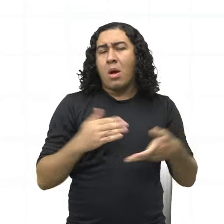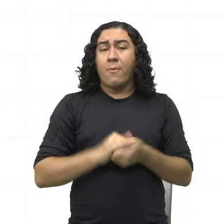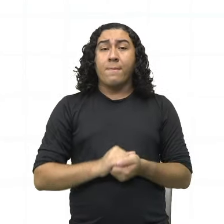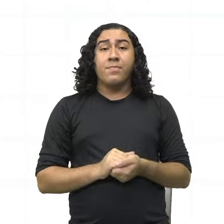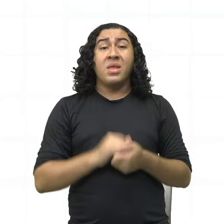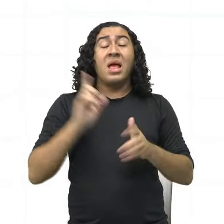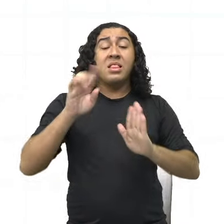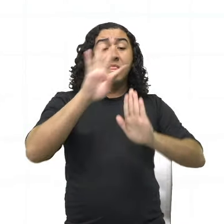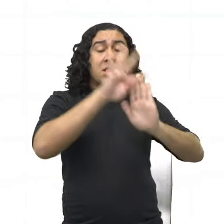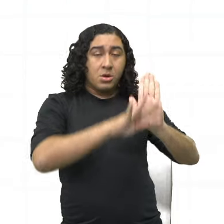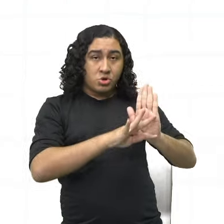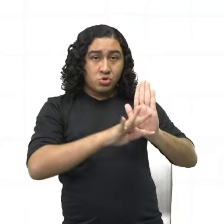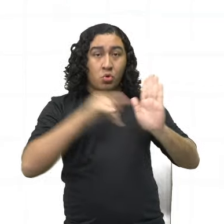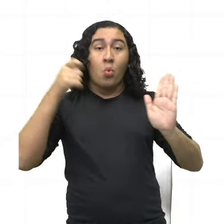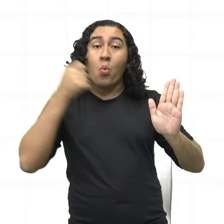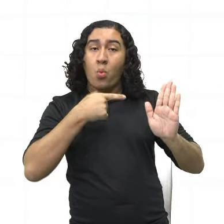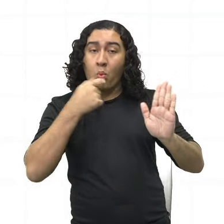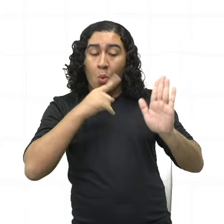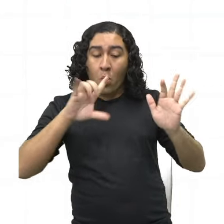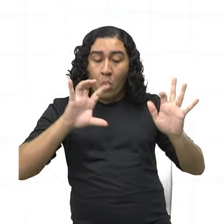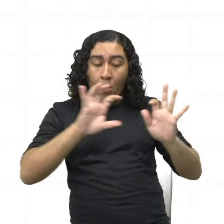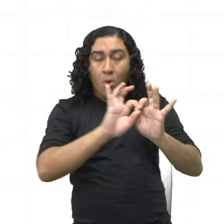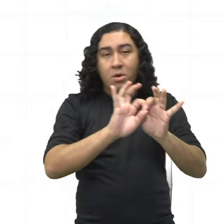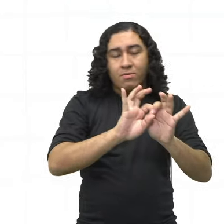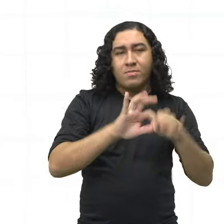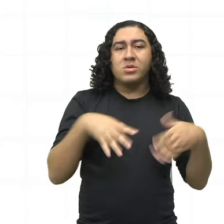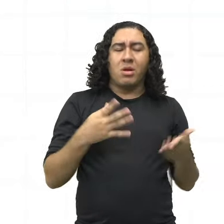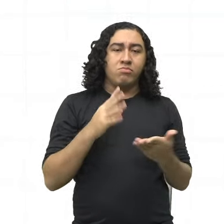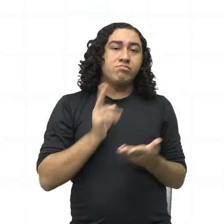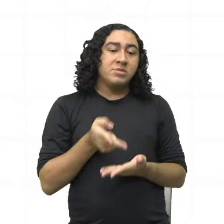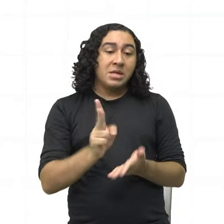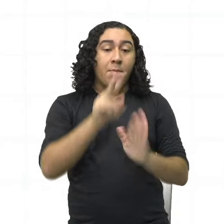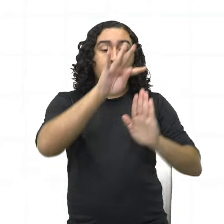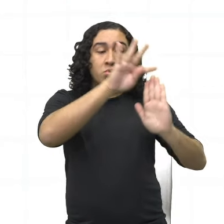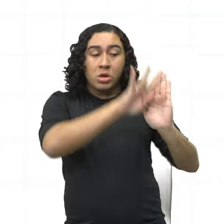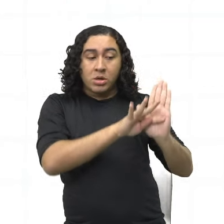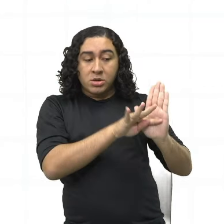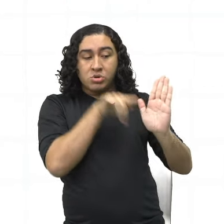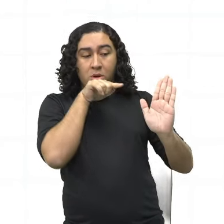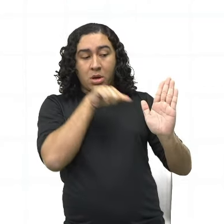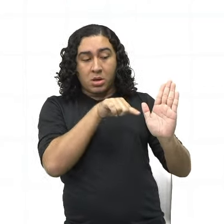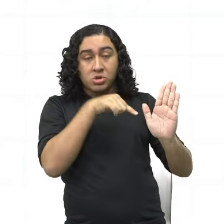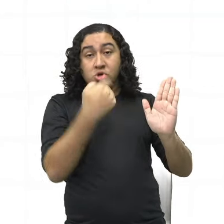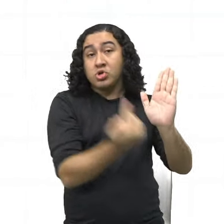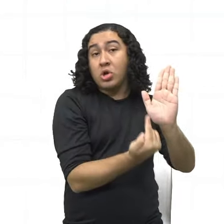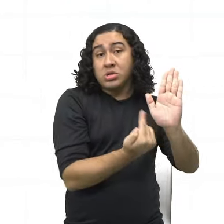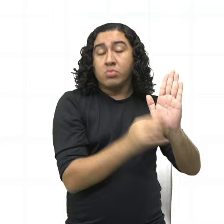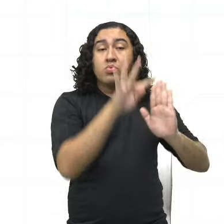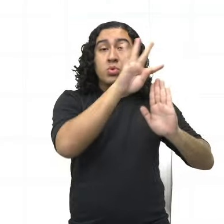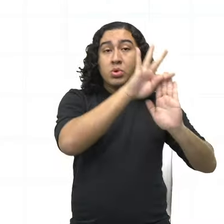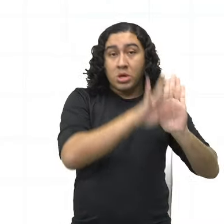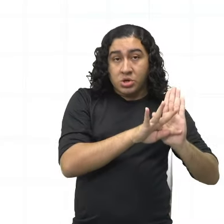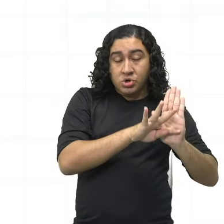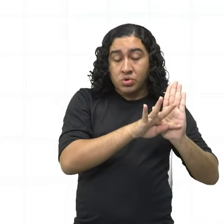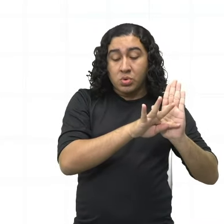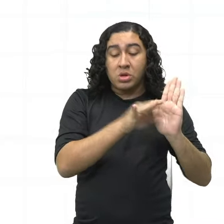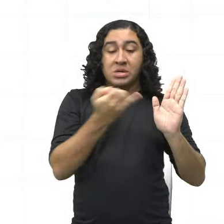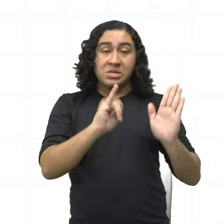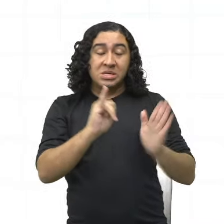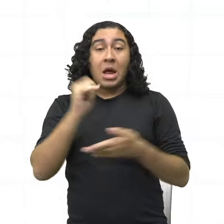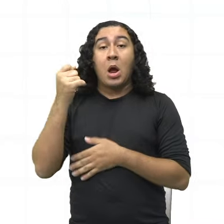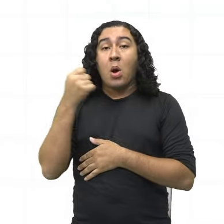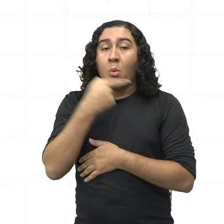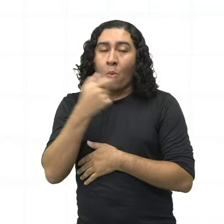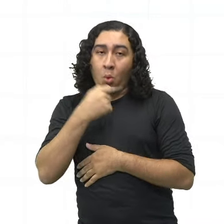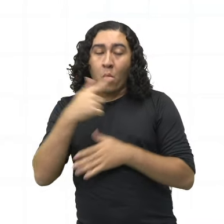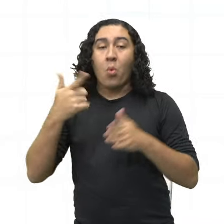humorísticos, lembrando que todo tipo de texto, né, a maioria dos textos, os textos humorísticos, eles vão trazer essa pegada